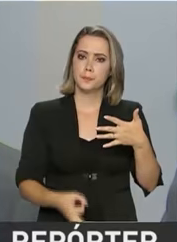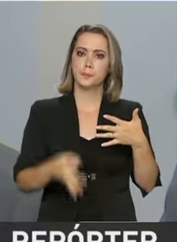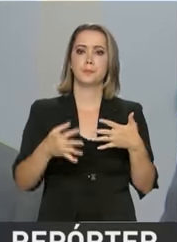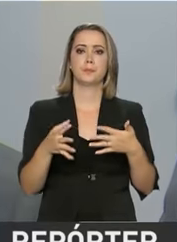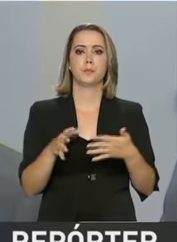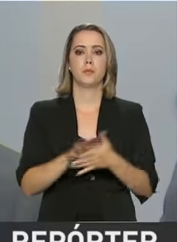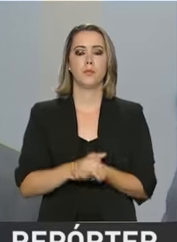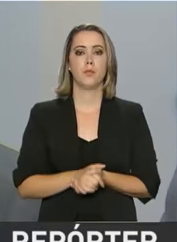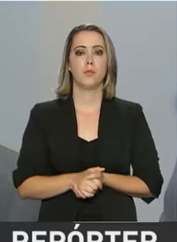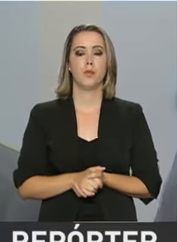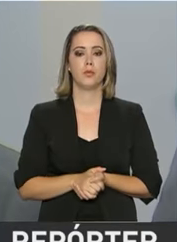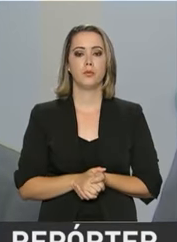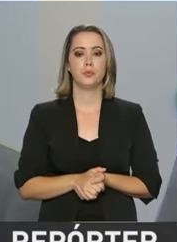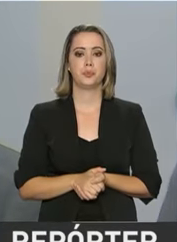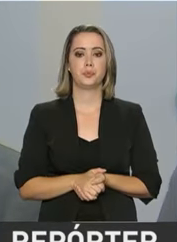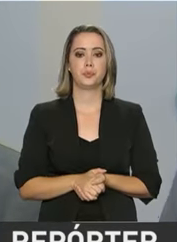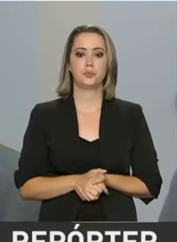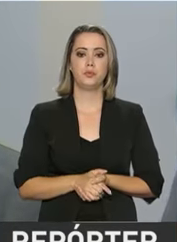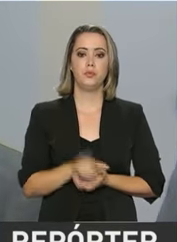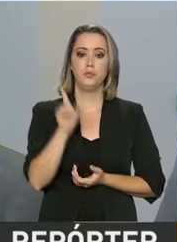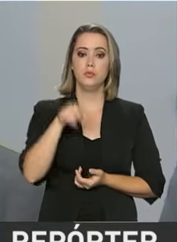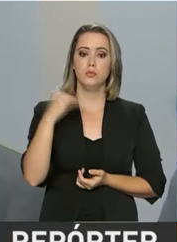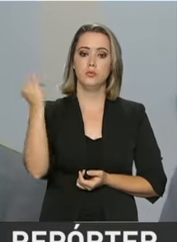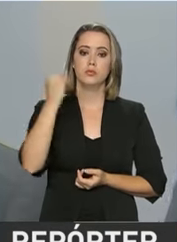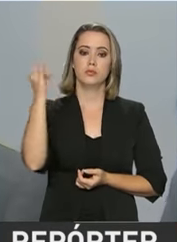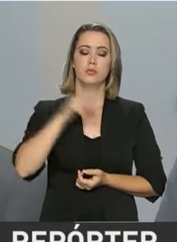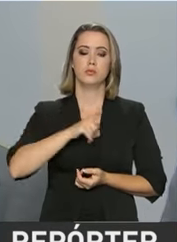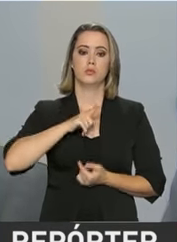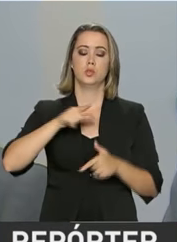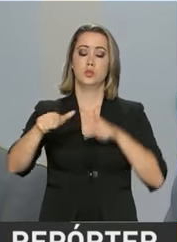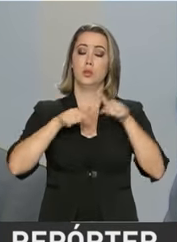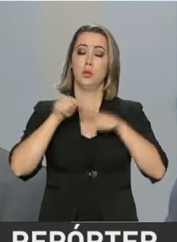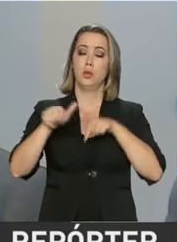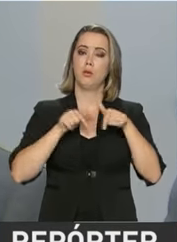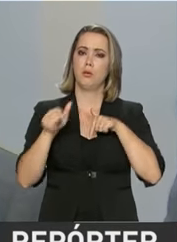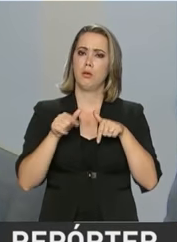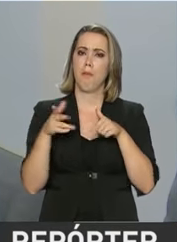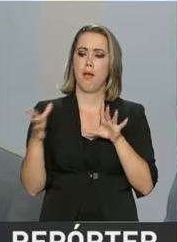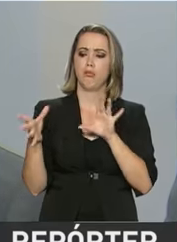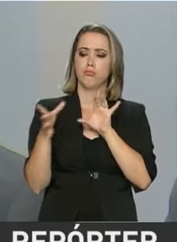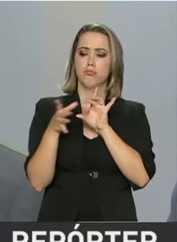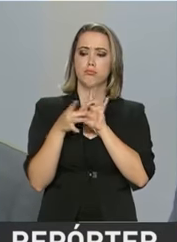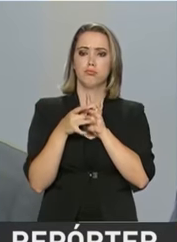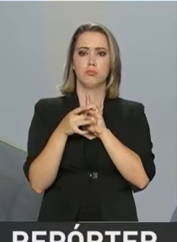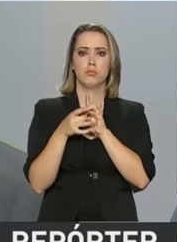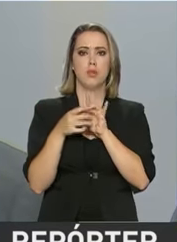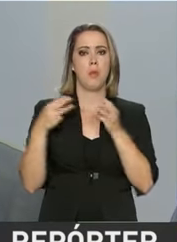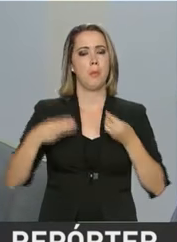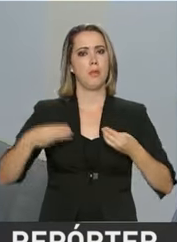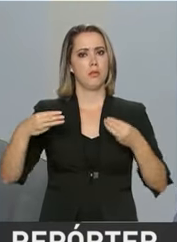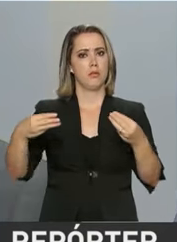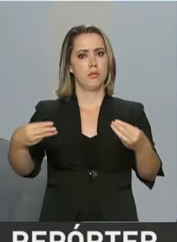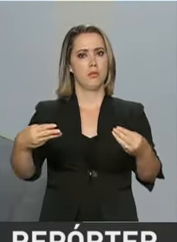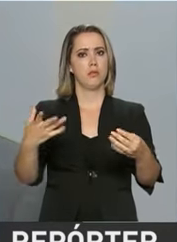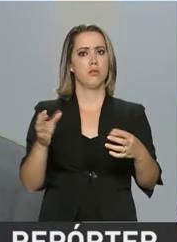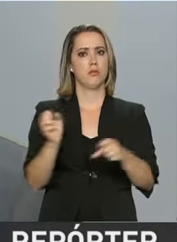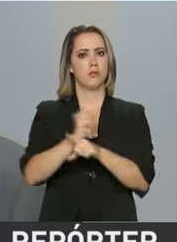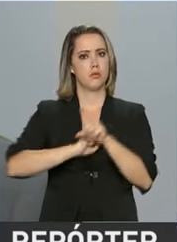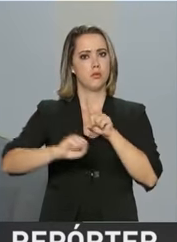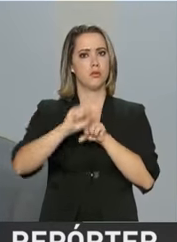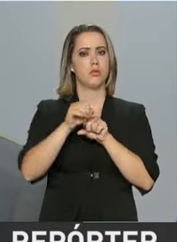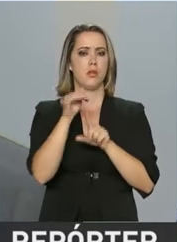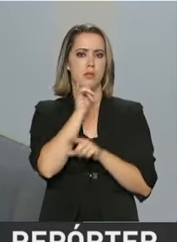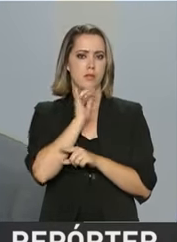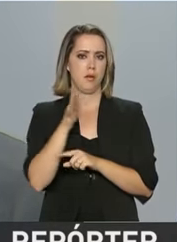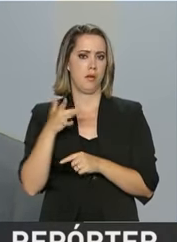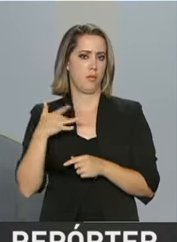é fundamental que haja sempre uma ação articulada entre ministérios que atuam na área social como por